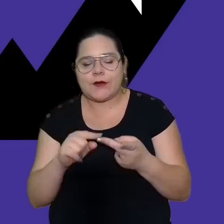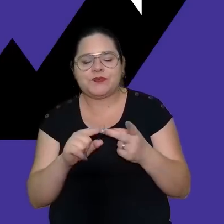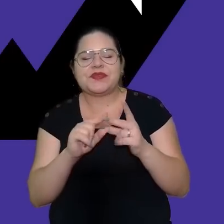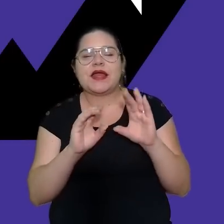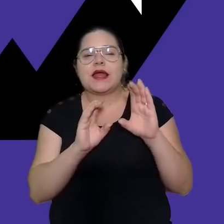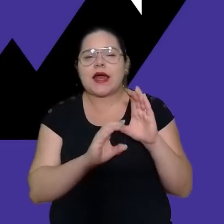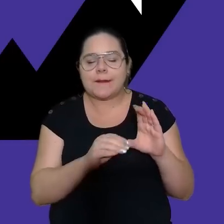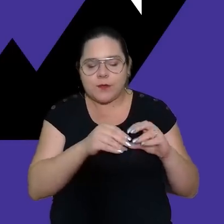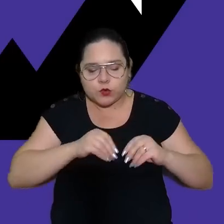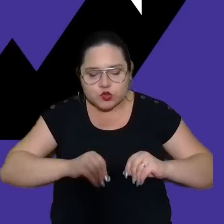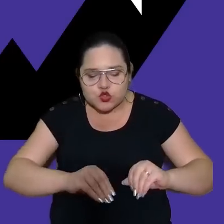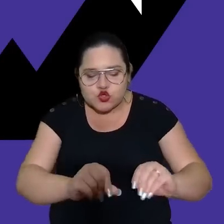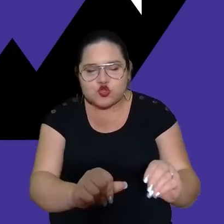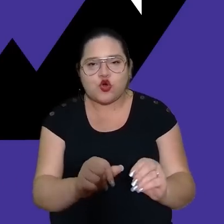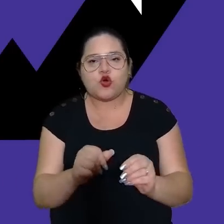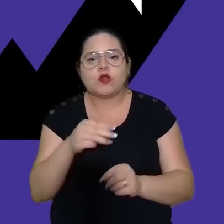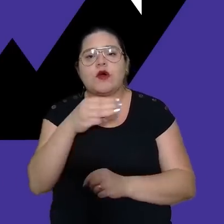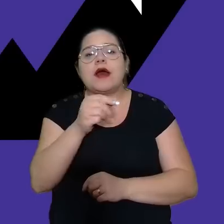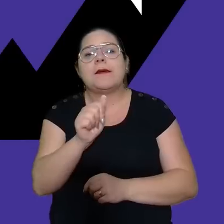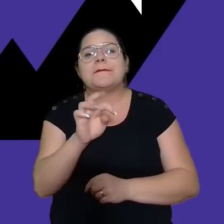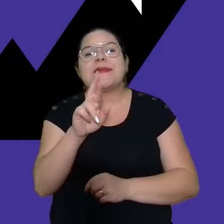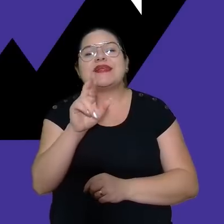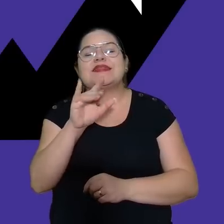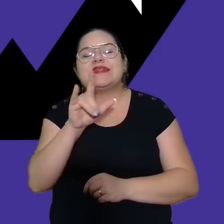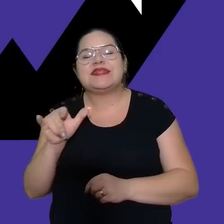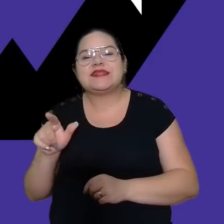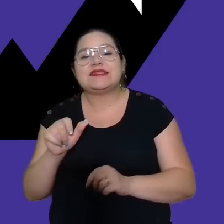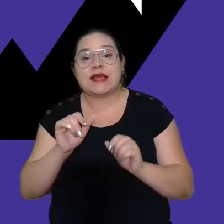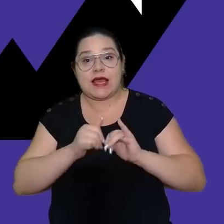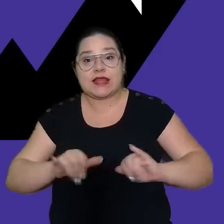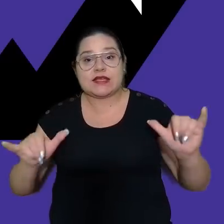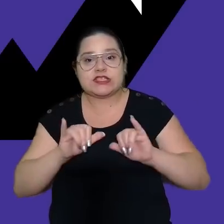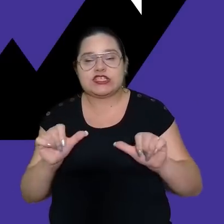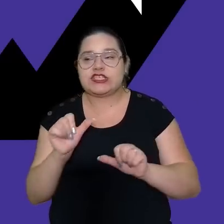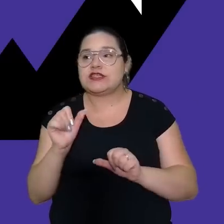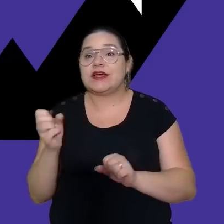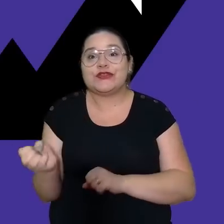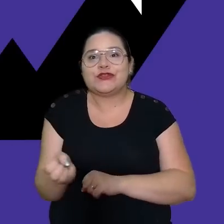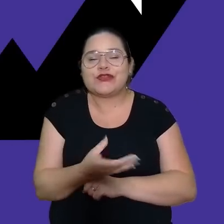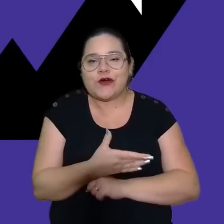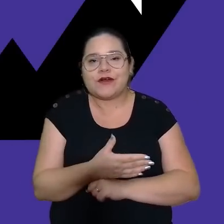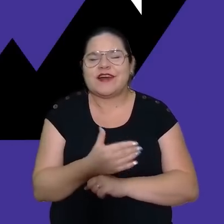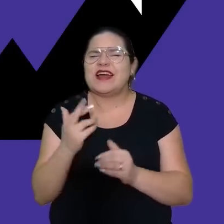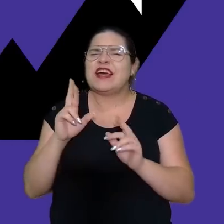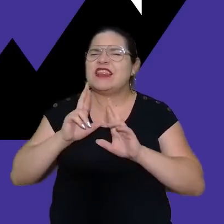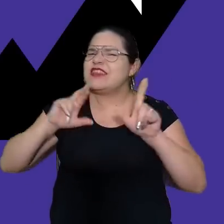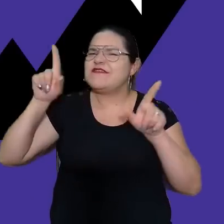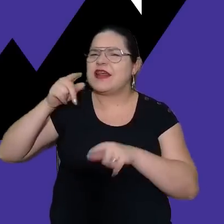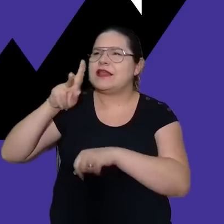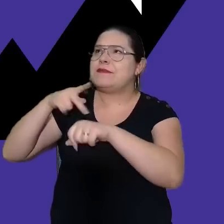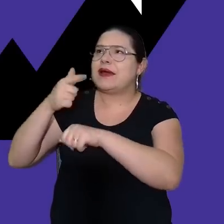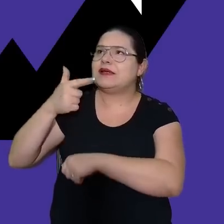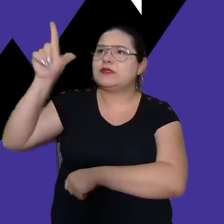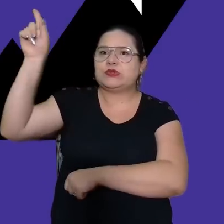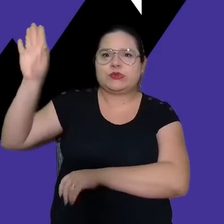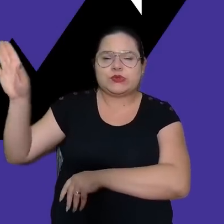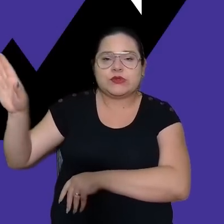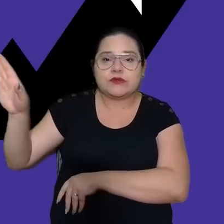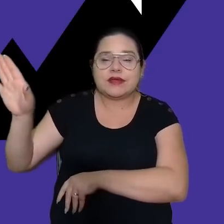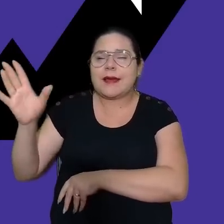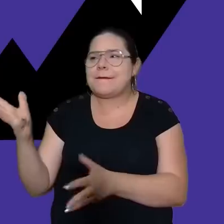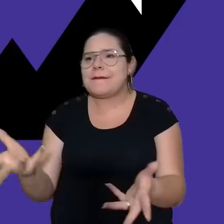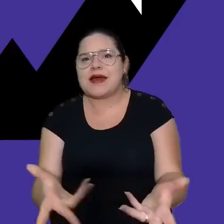matriz energética que é 50% limpa e renovável, diferentemente lá dos países ricos, que é extraordinária. Tá? Então, a gente tem muito